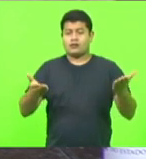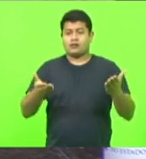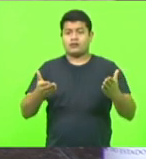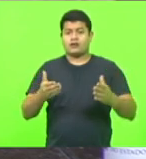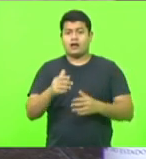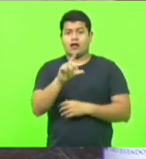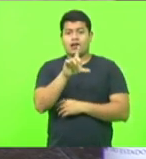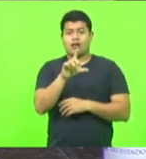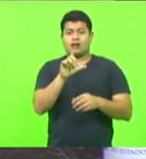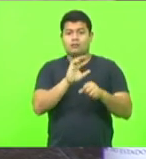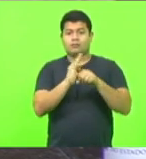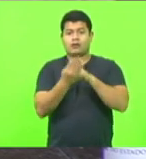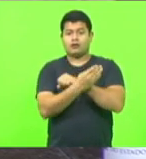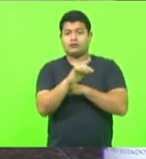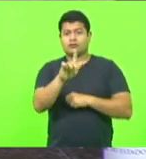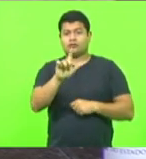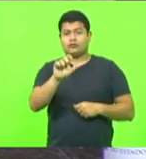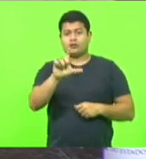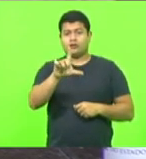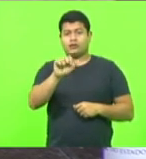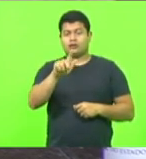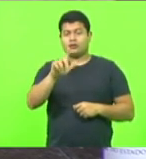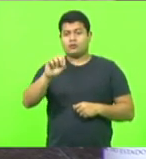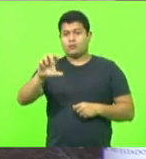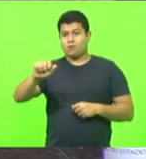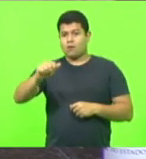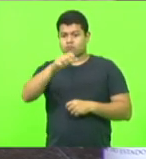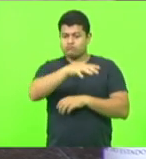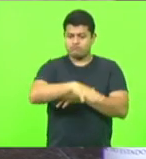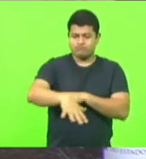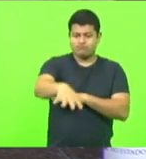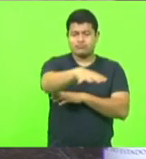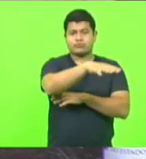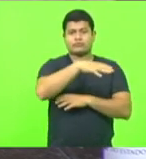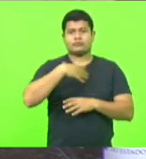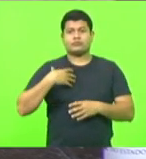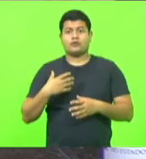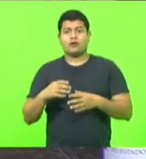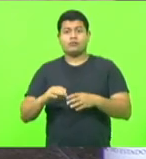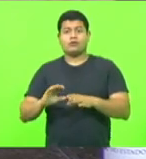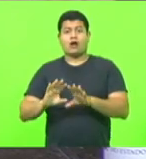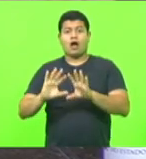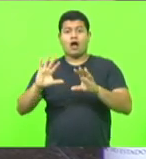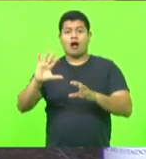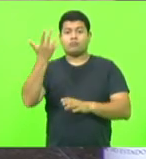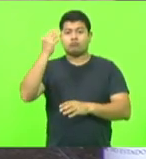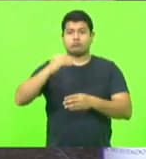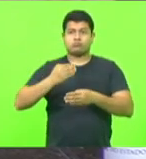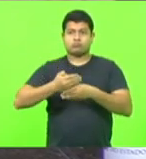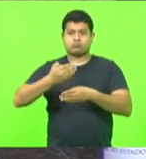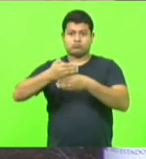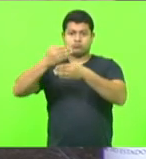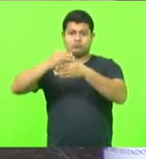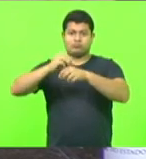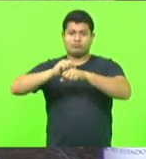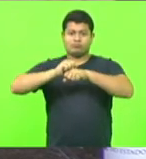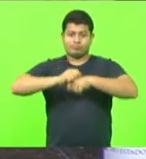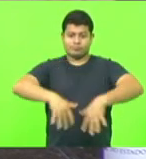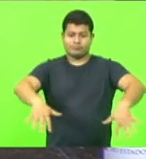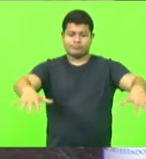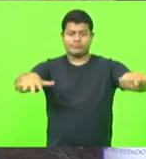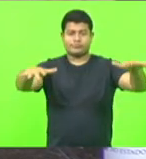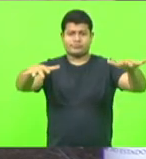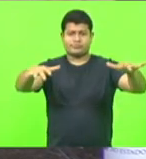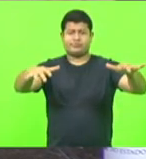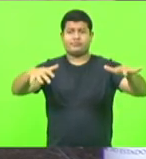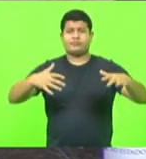do desastre, do rompimento da ETE da Lagoa, que, ao que tudo indica, foi ocasionado pela inação